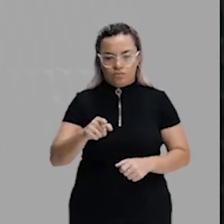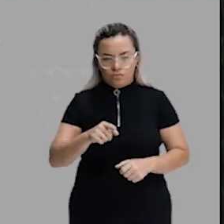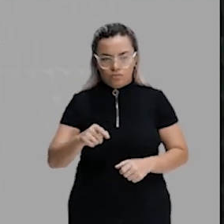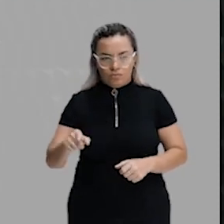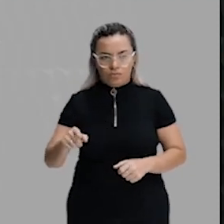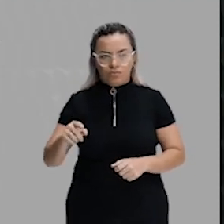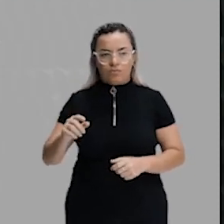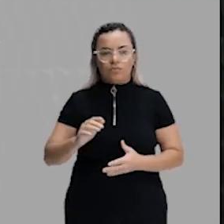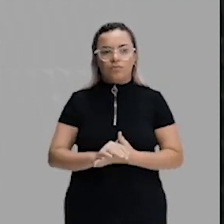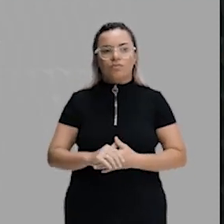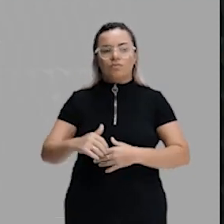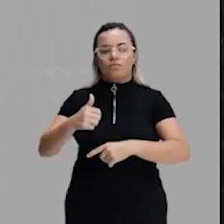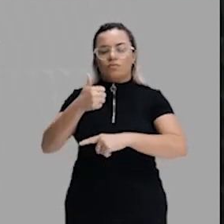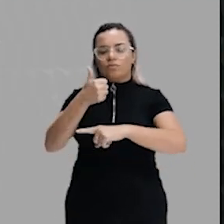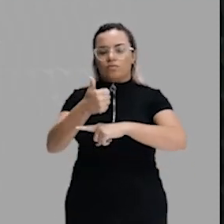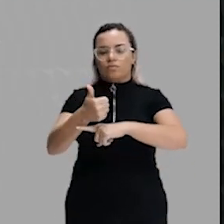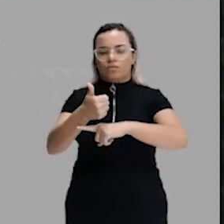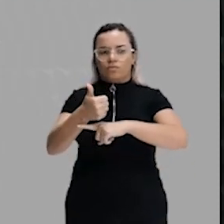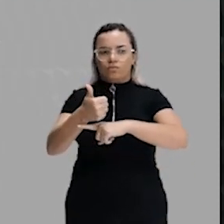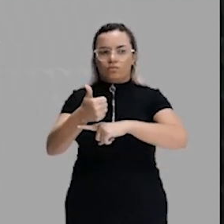resistores associados, né?